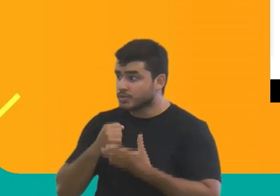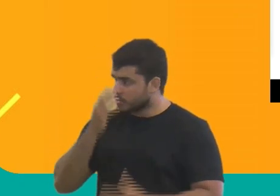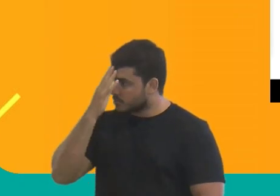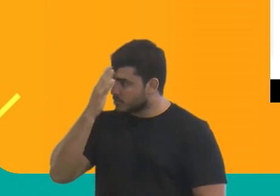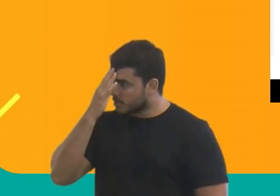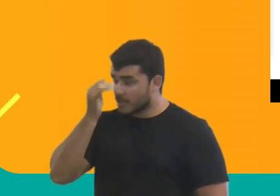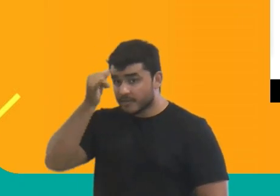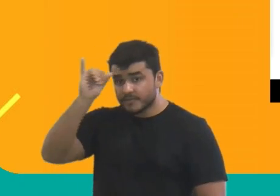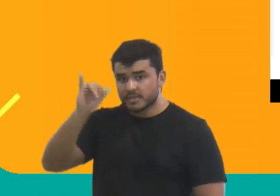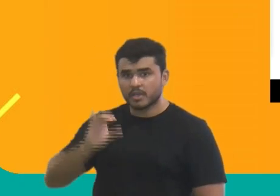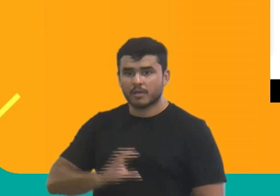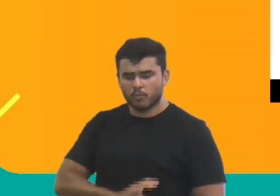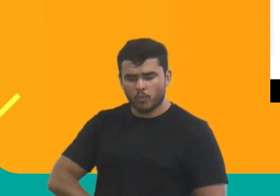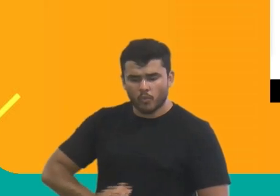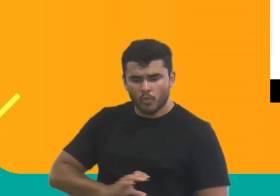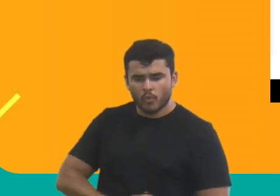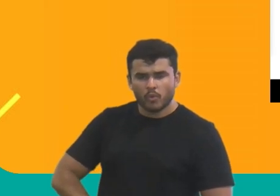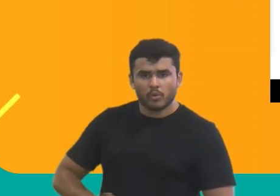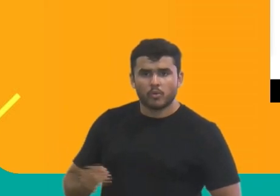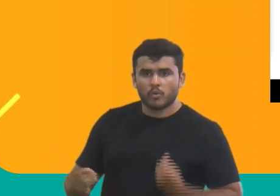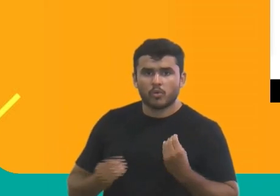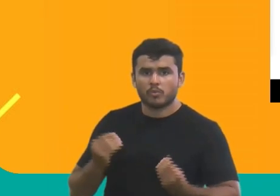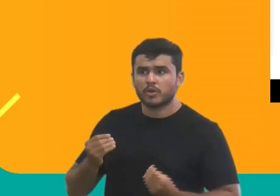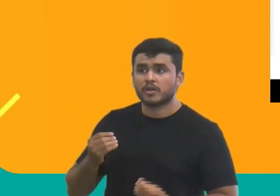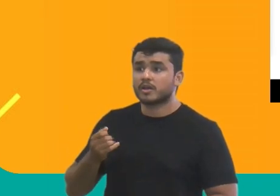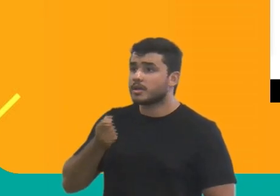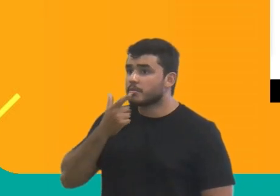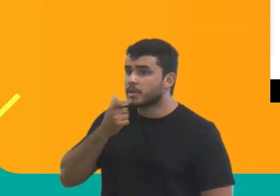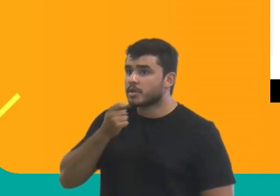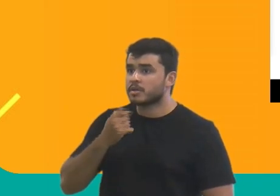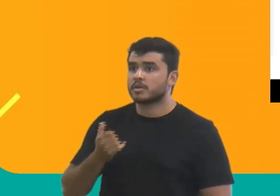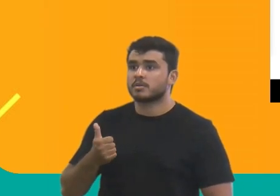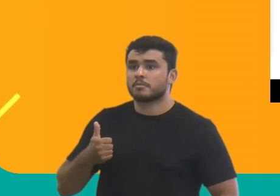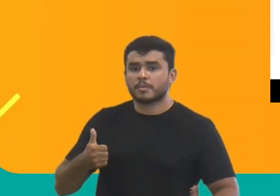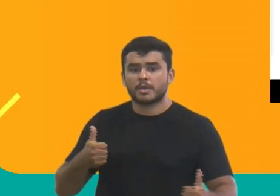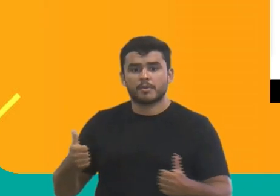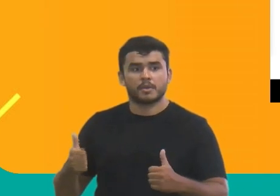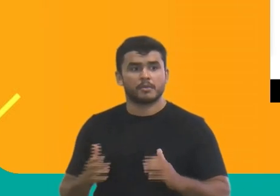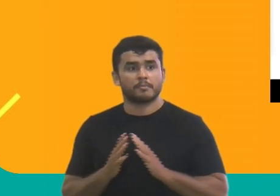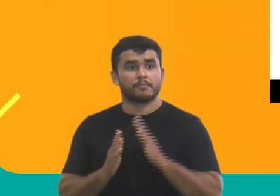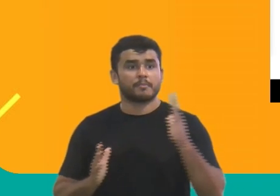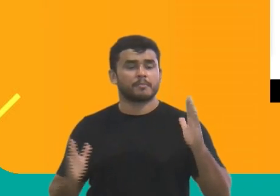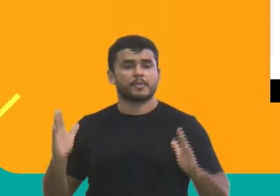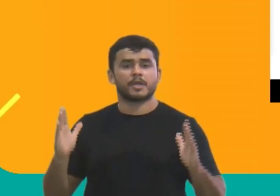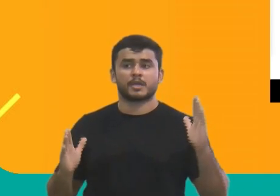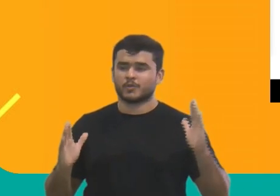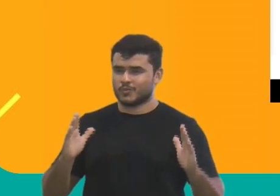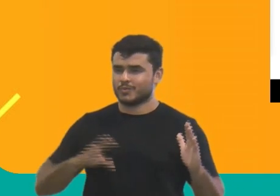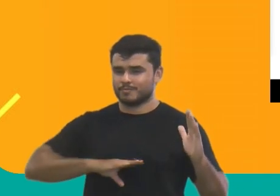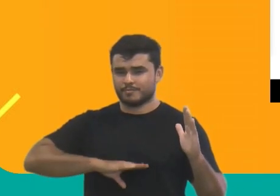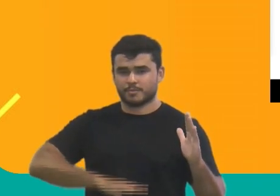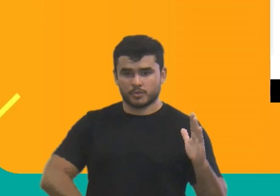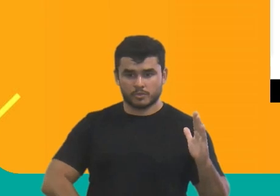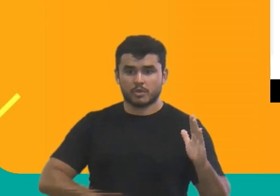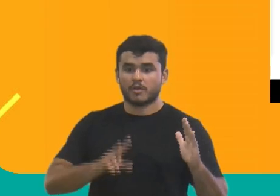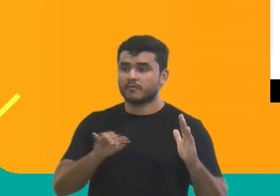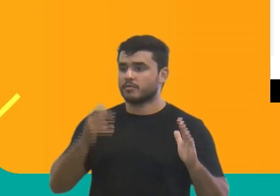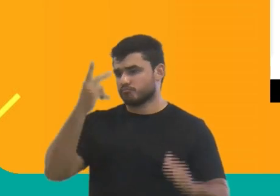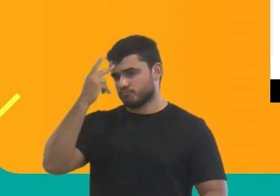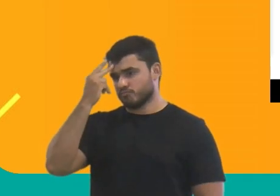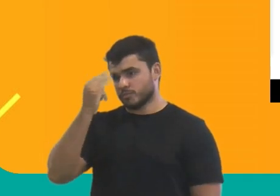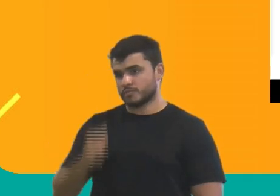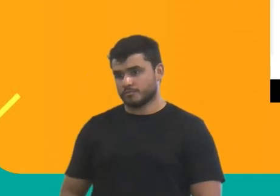minhas cólicas, foi que eu consegui ter uma vida dentro do período menstrual um pouco mais normal.